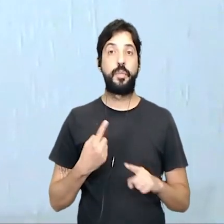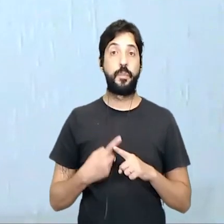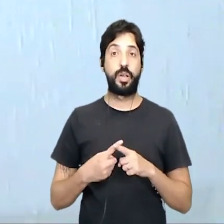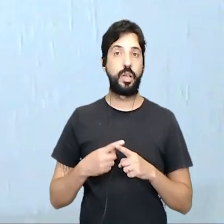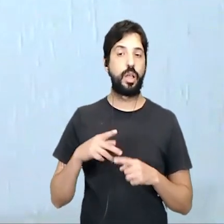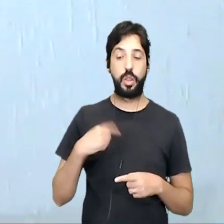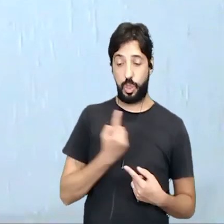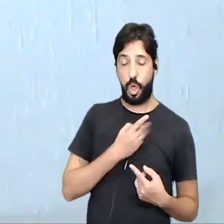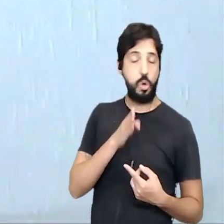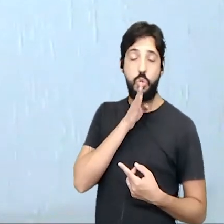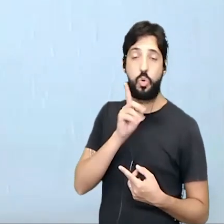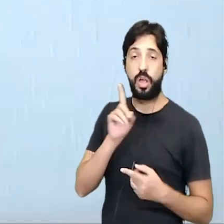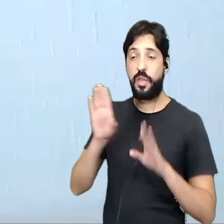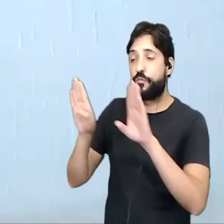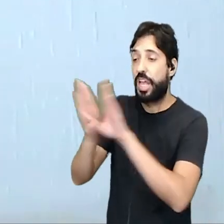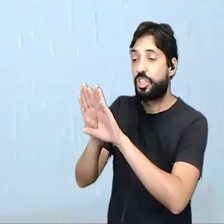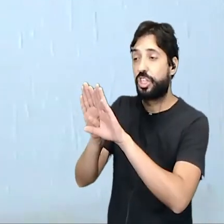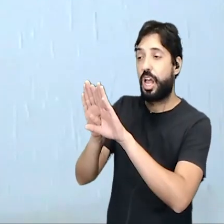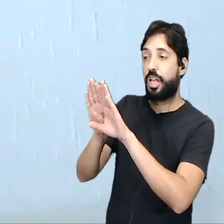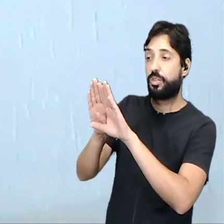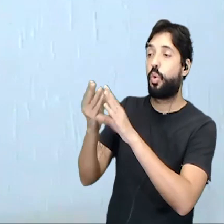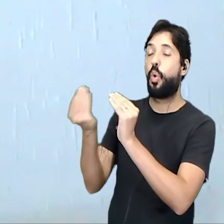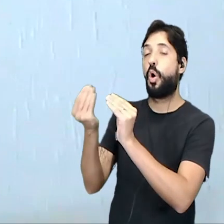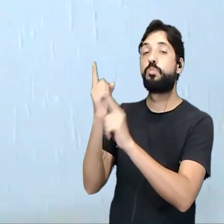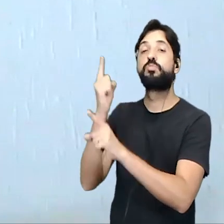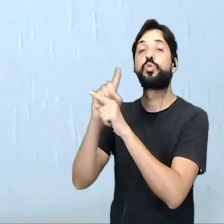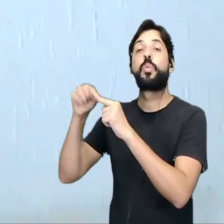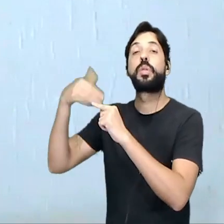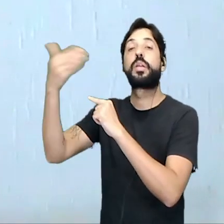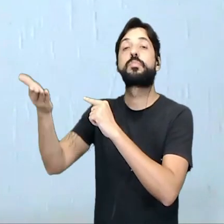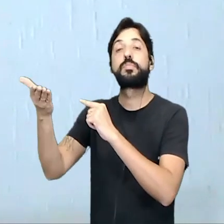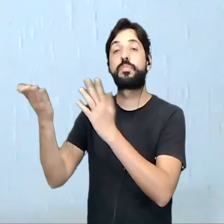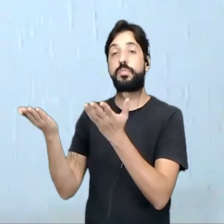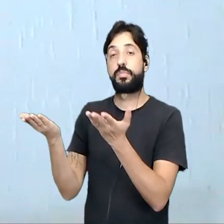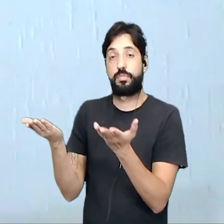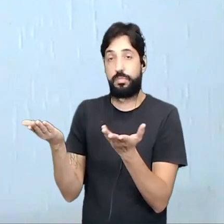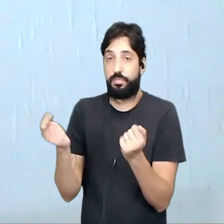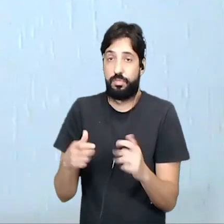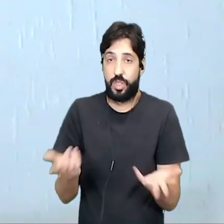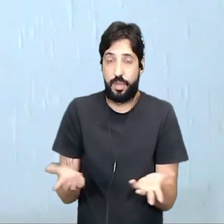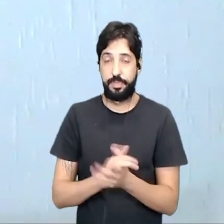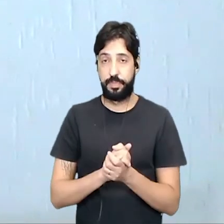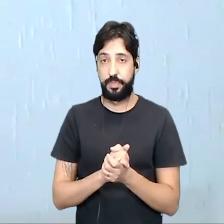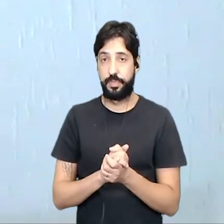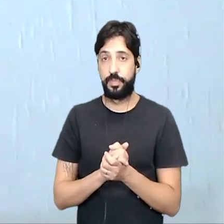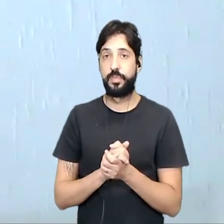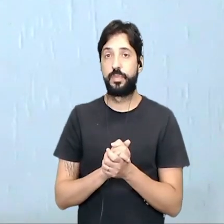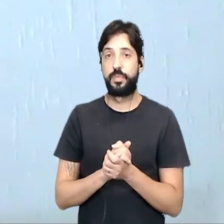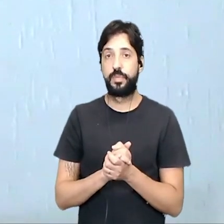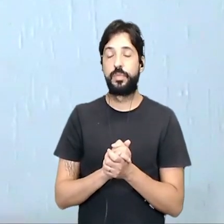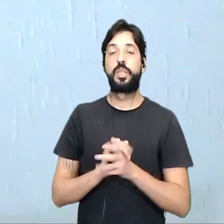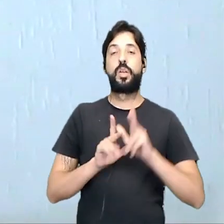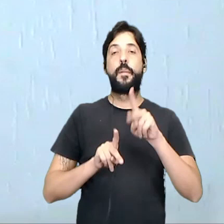lá, porque, na verdade, enquanto você não empurra a porta, você não sabe se ela está aberta ou fechada. Uhum.